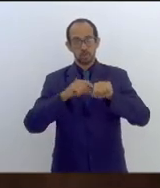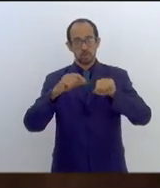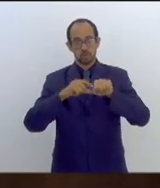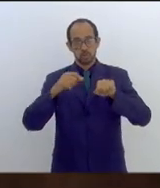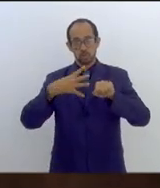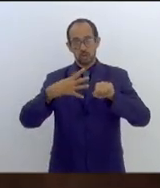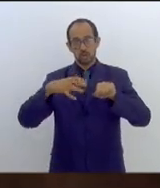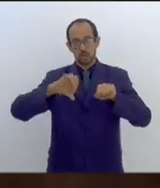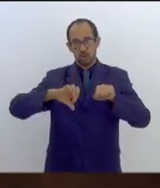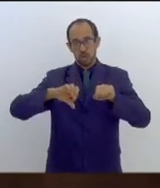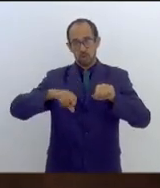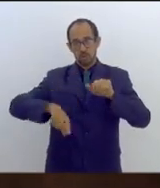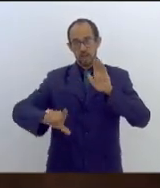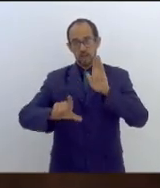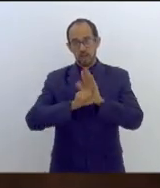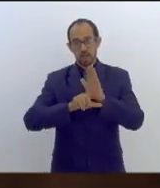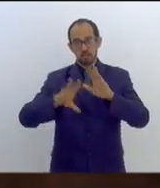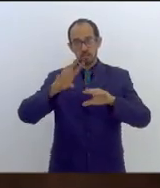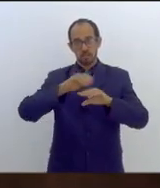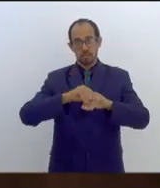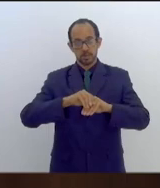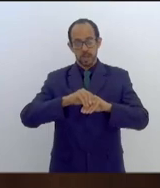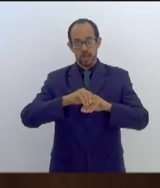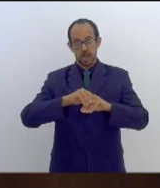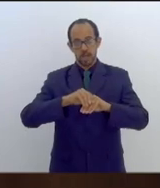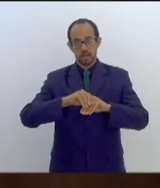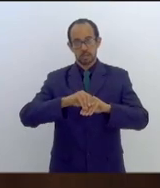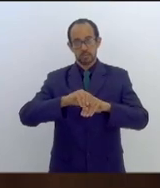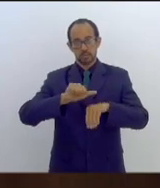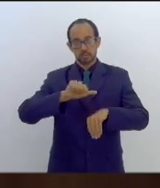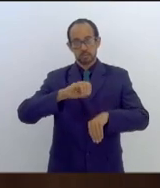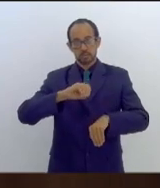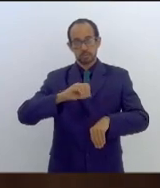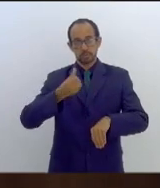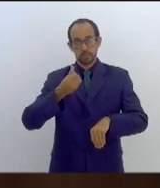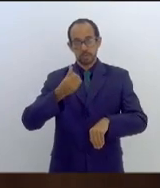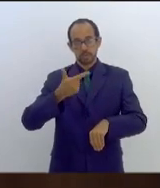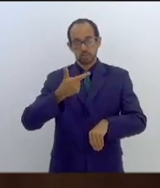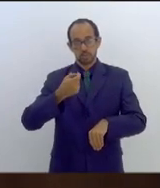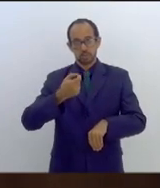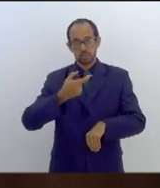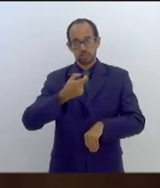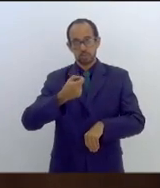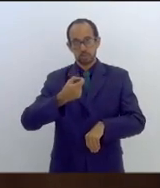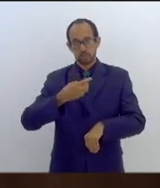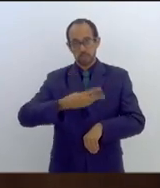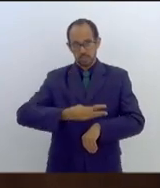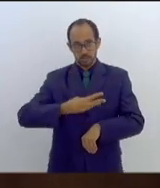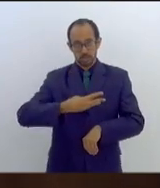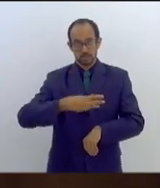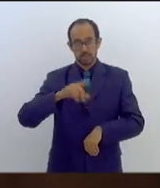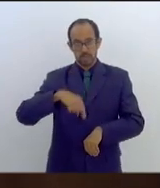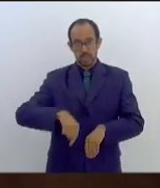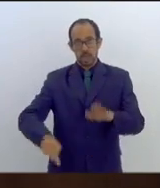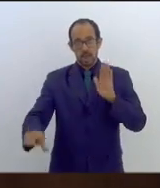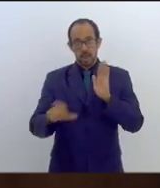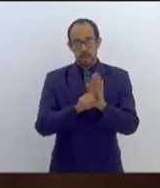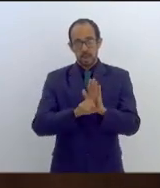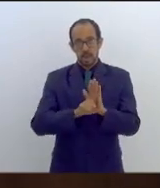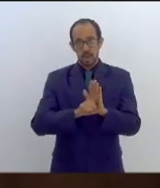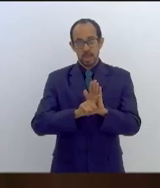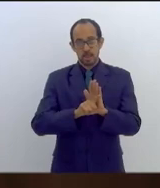da Lei Complementar 106 de 2003, que é a lei